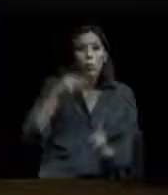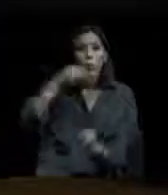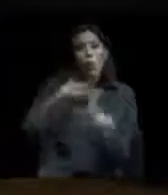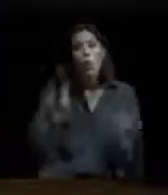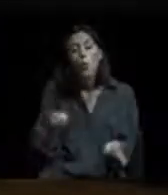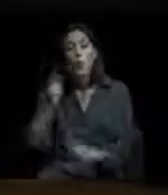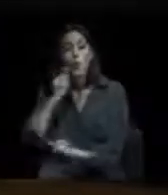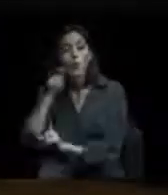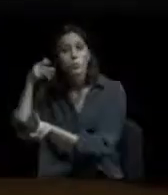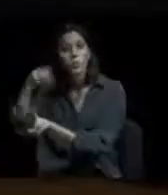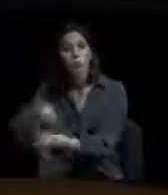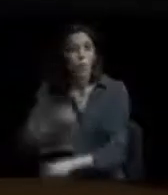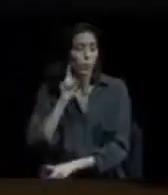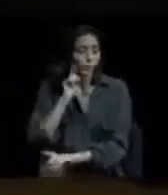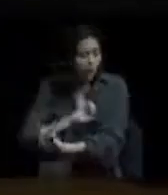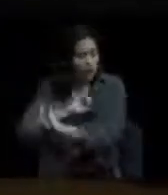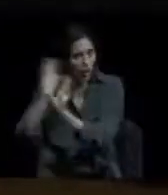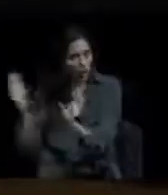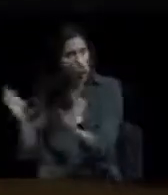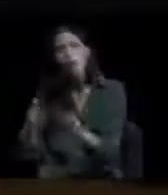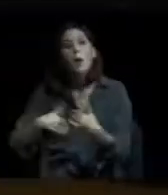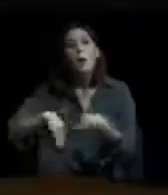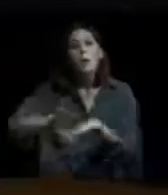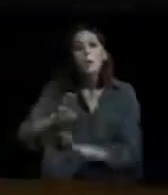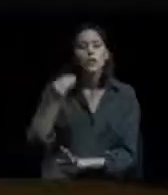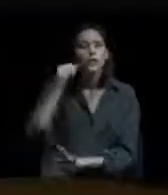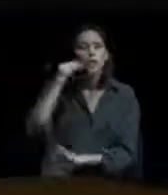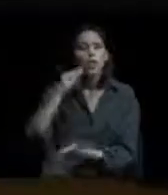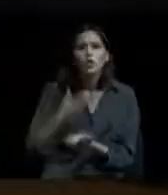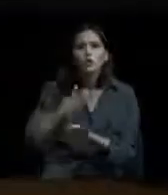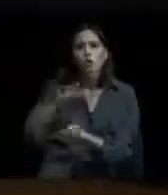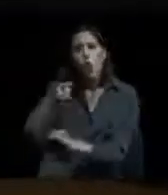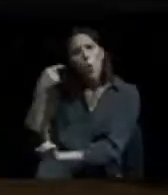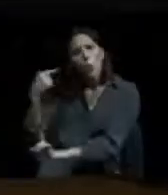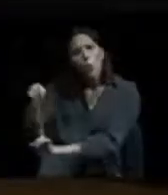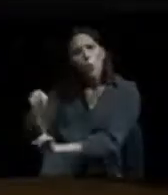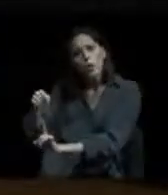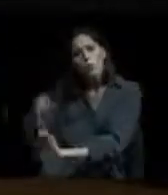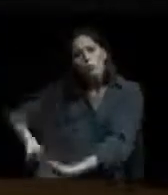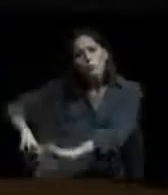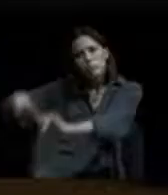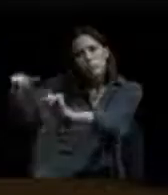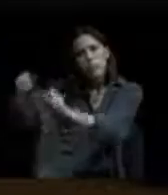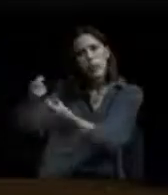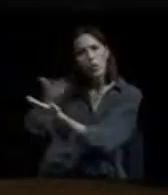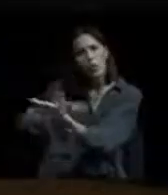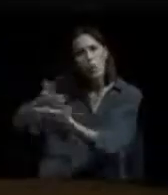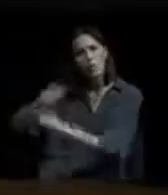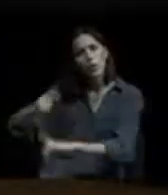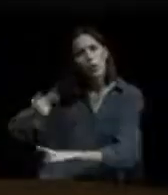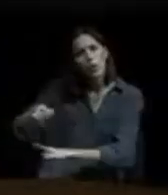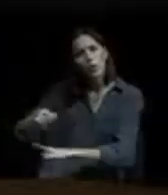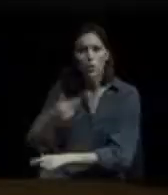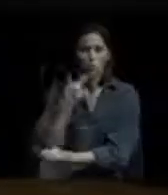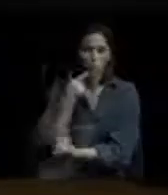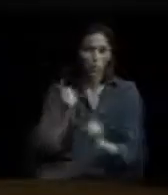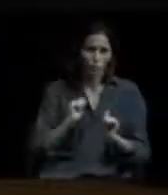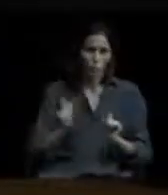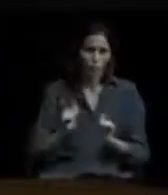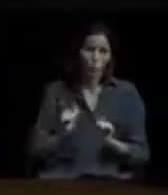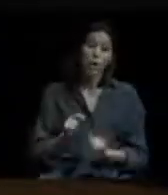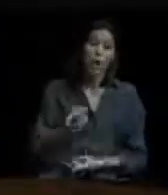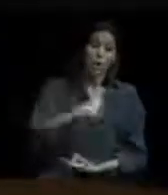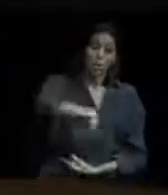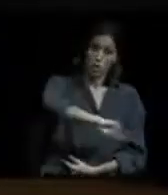ou para o turismo, que também é importante, obviamente, mas que jamais poderá apresentar-se como único eixo de desenvolvimento económico em detrimento das pessoas. Para